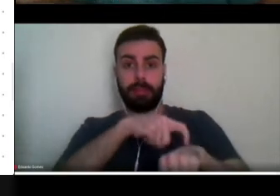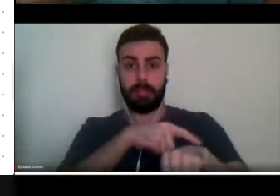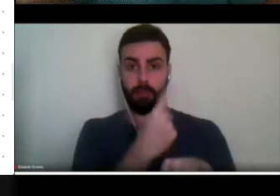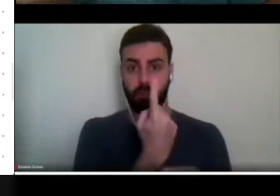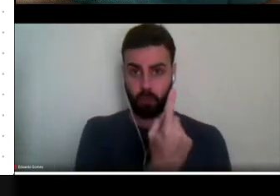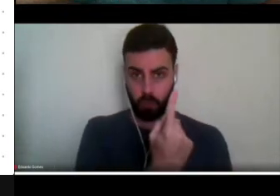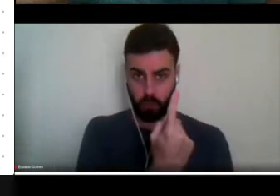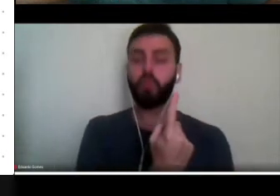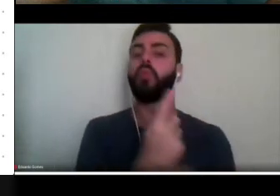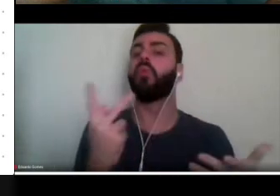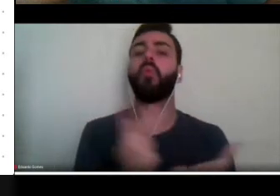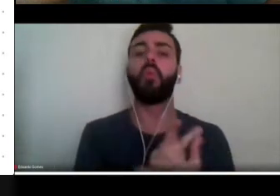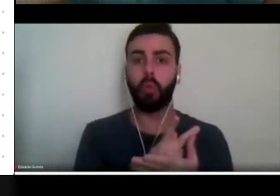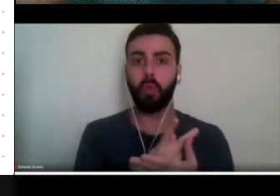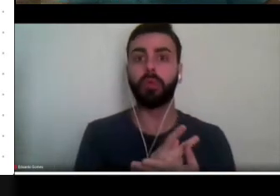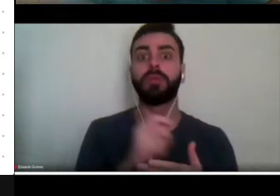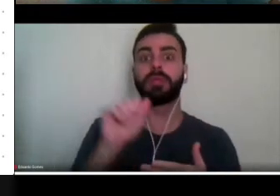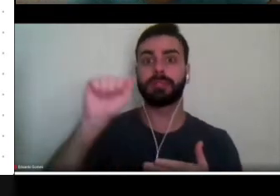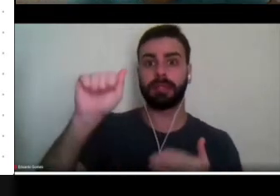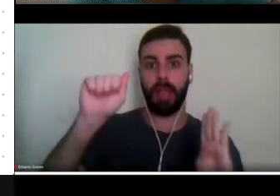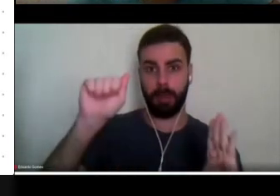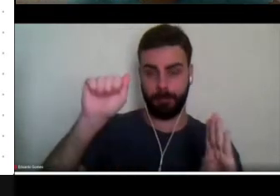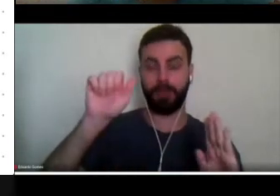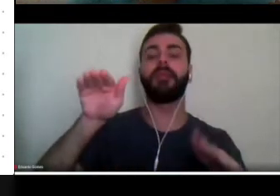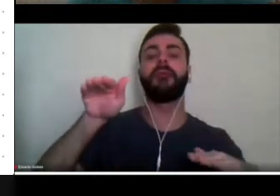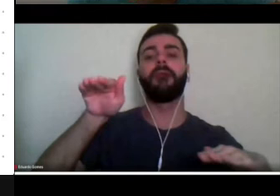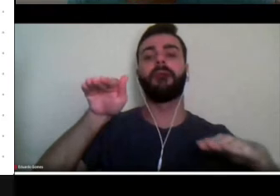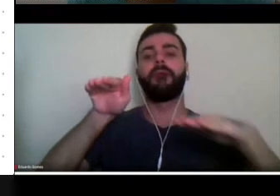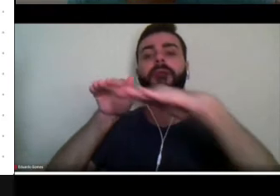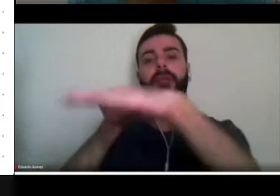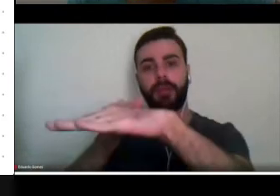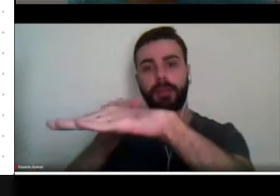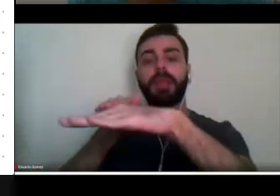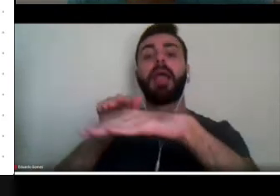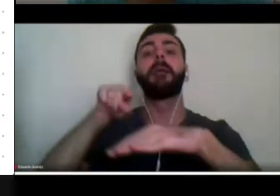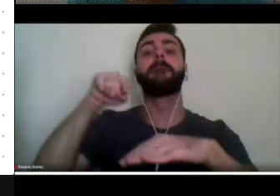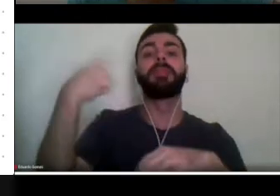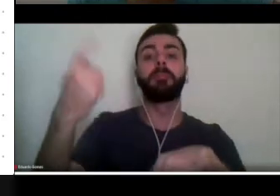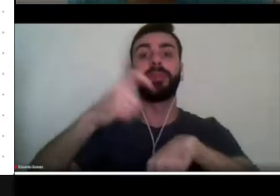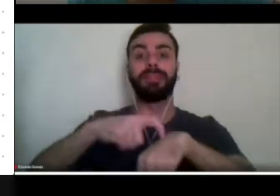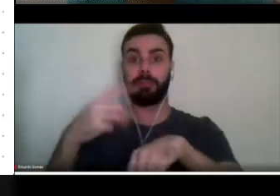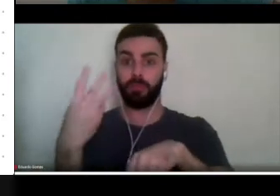ultrapassa o carro B. É isso que está acontecendo.